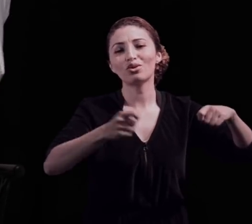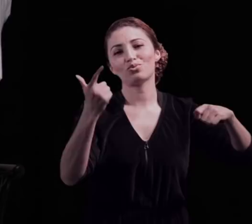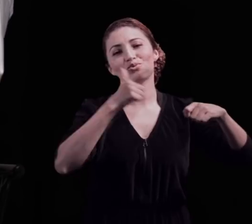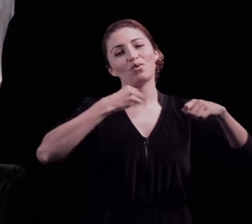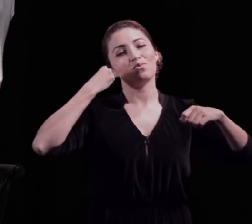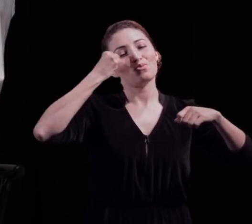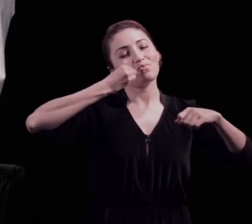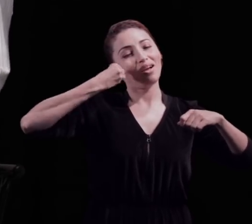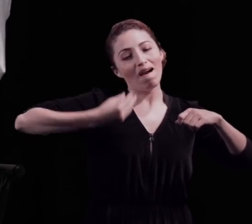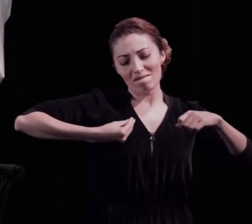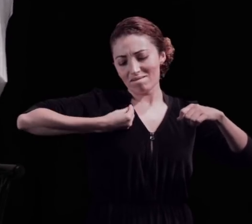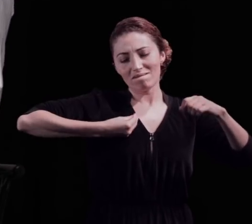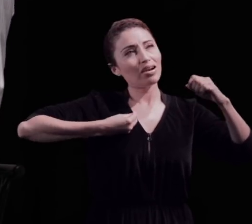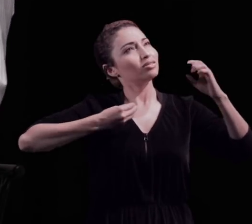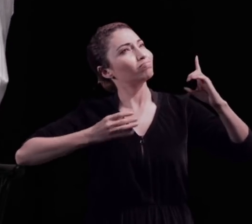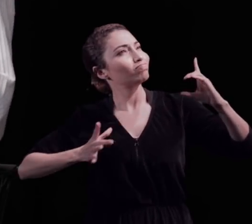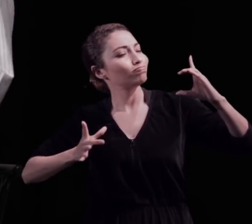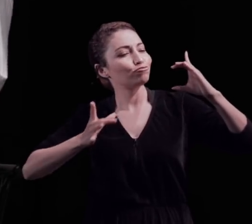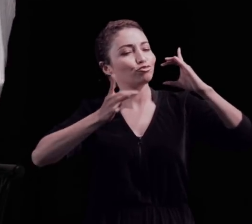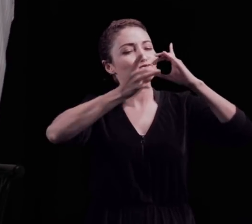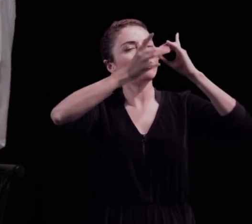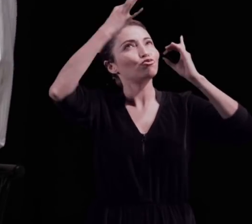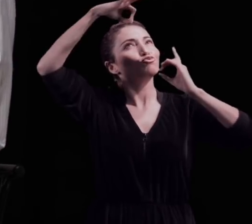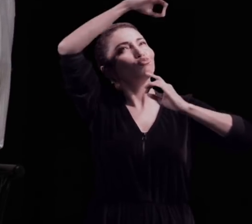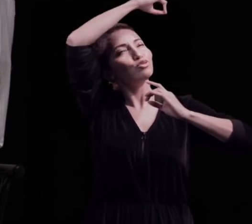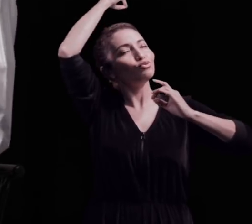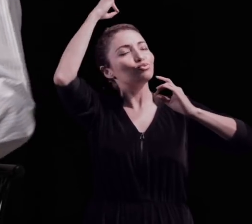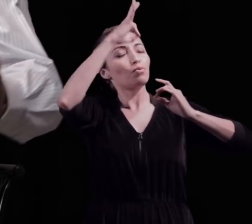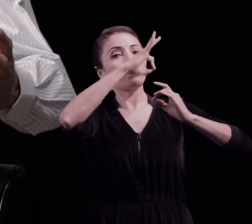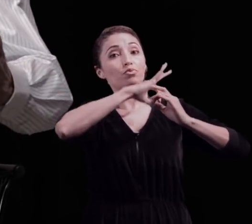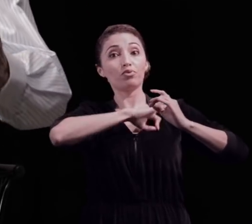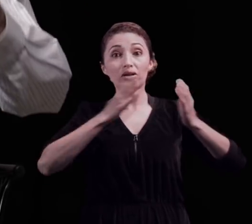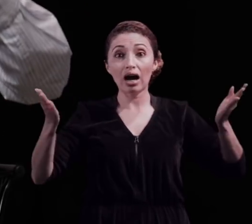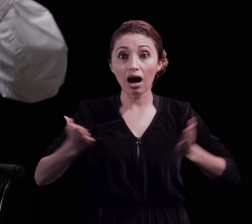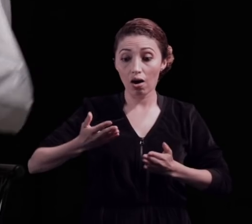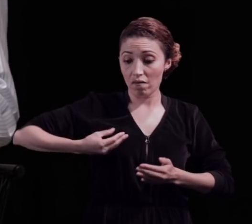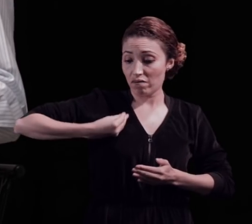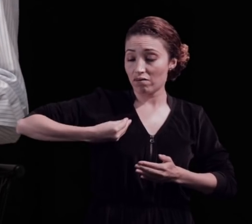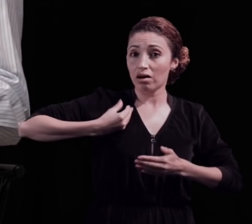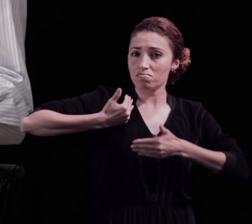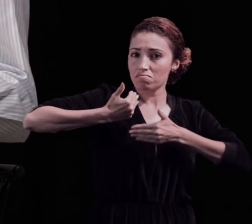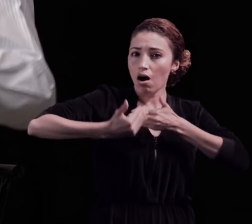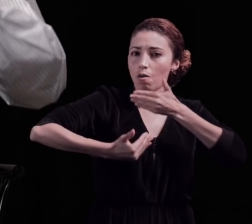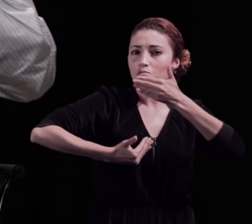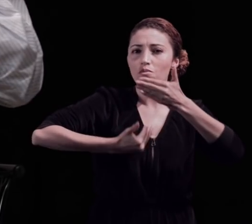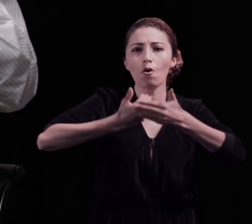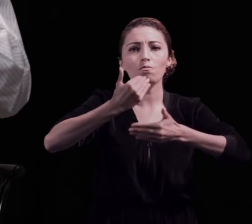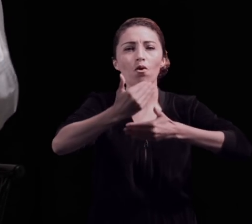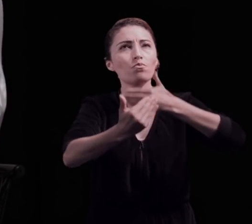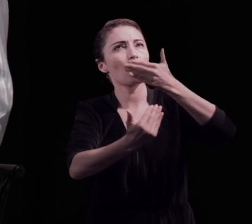a vivenciar esta vida no Espírito, que passe agora a andar, a